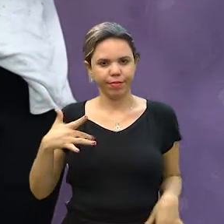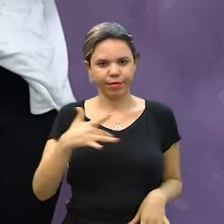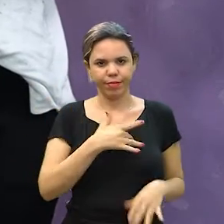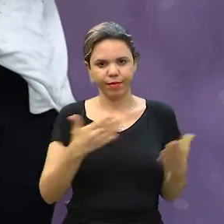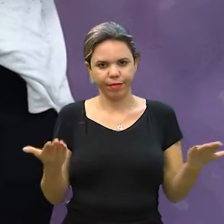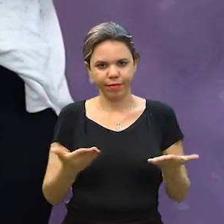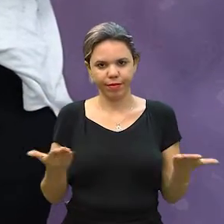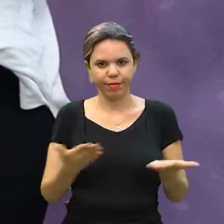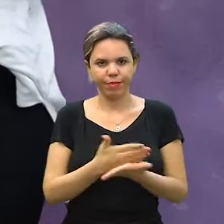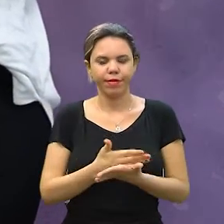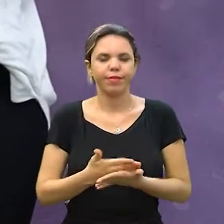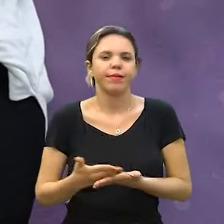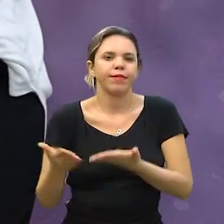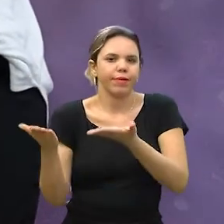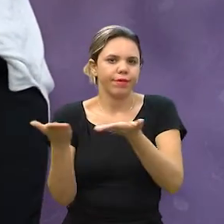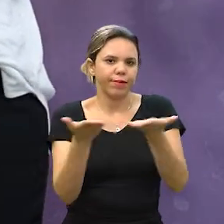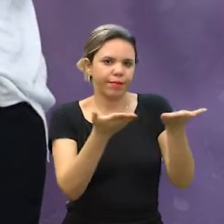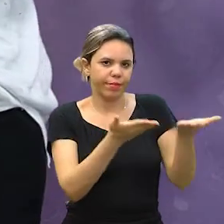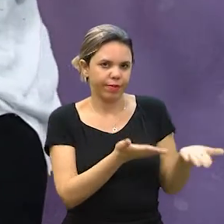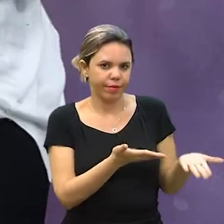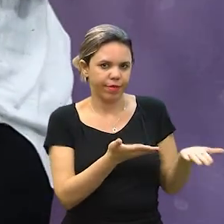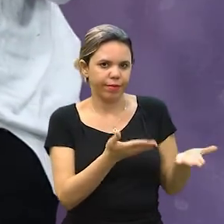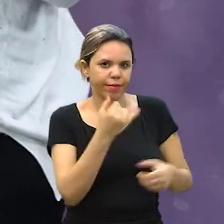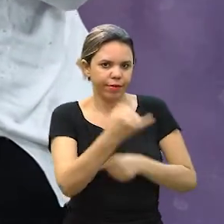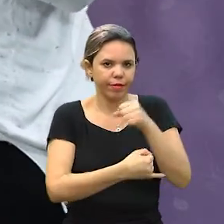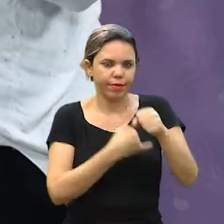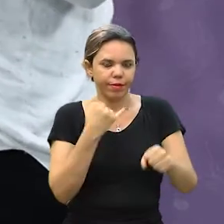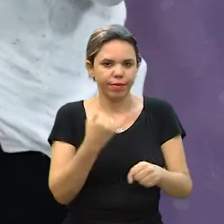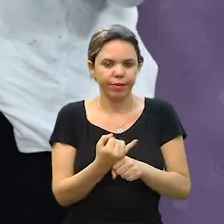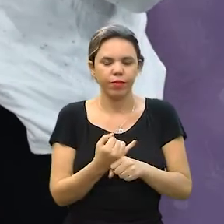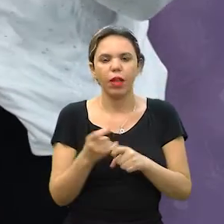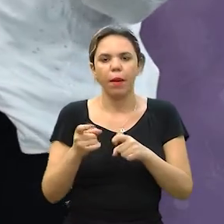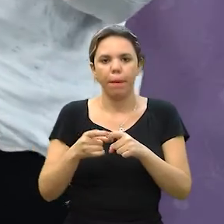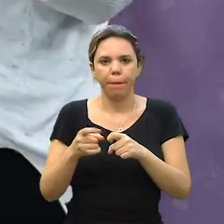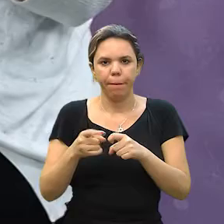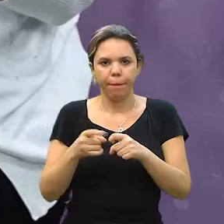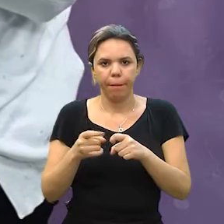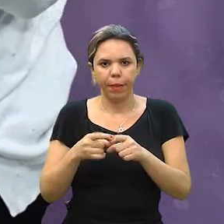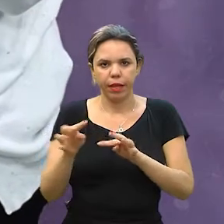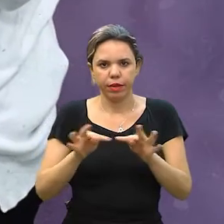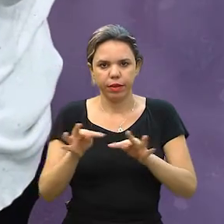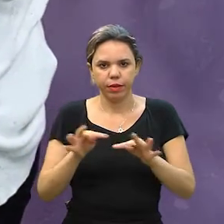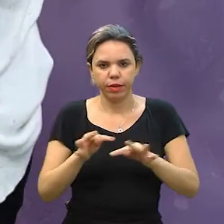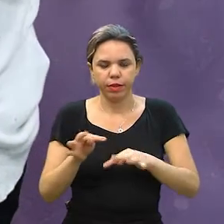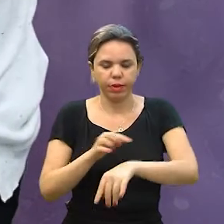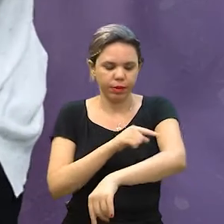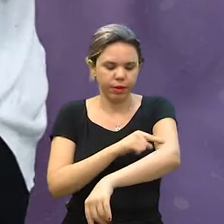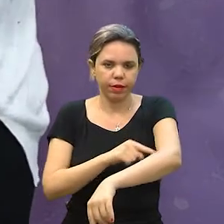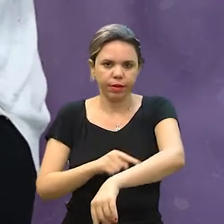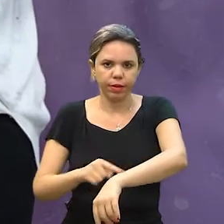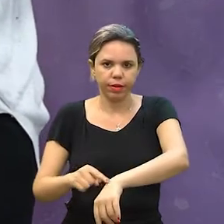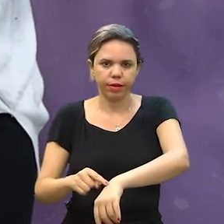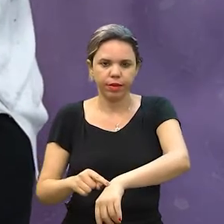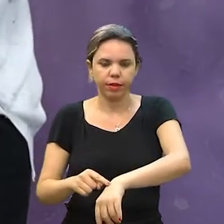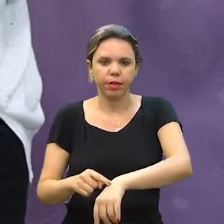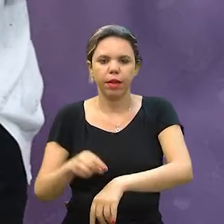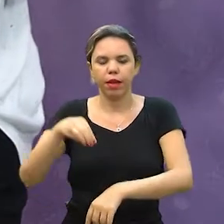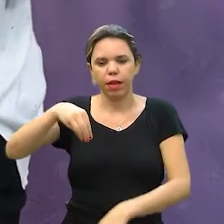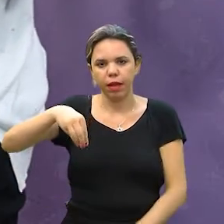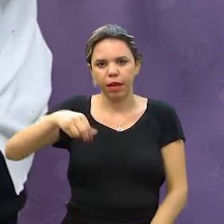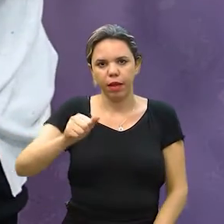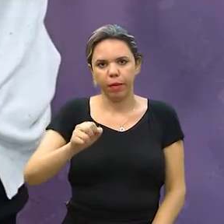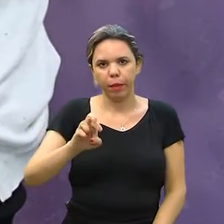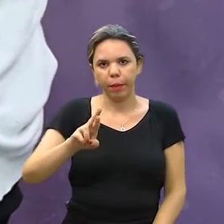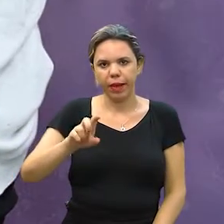Olá, saúde agora começando e eu recebo aqui de maneira virtual o dermatologista Marcelo Arnone, que aceitou aí o nosso